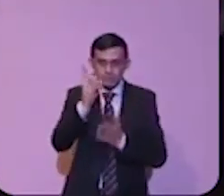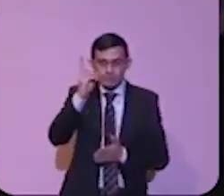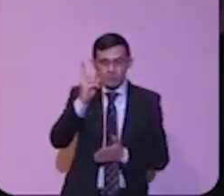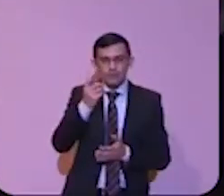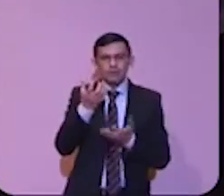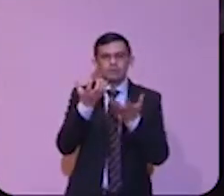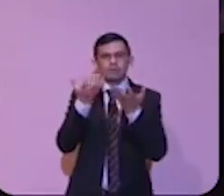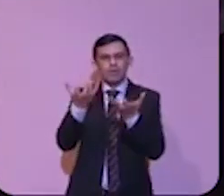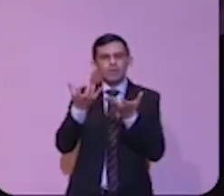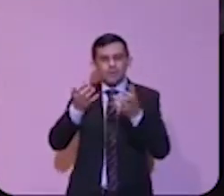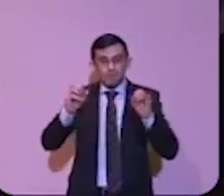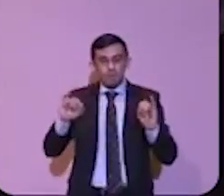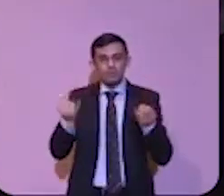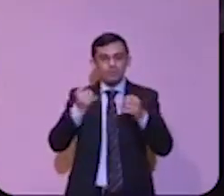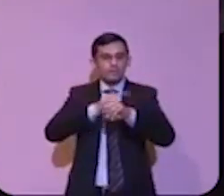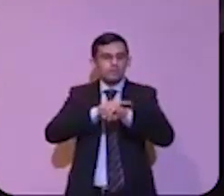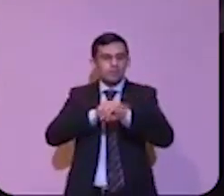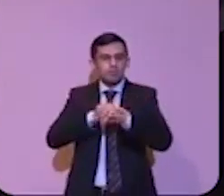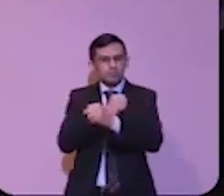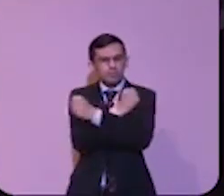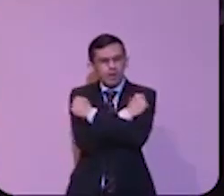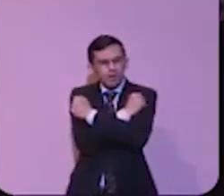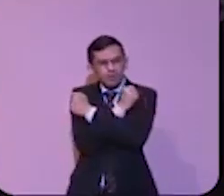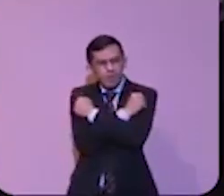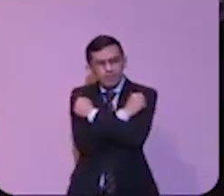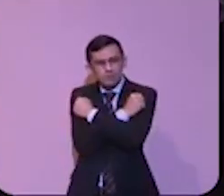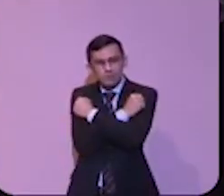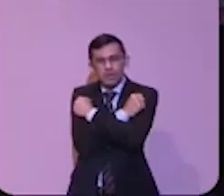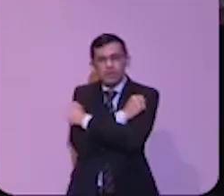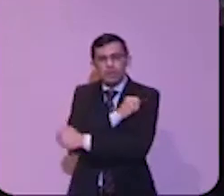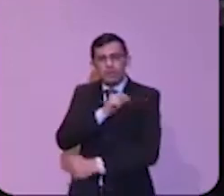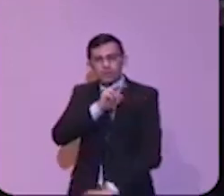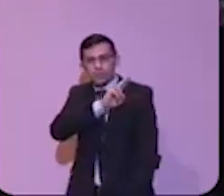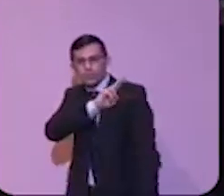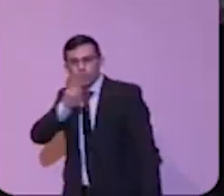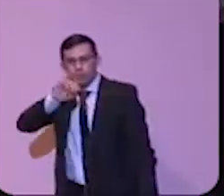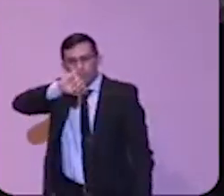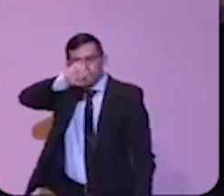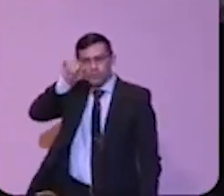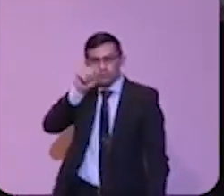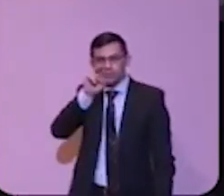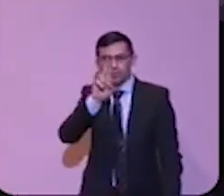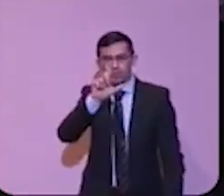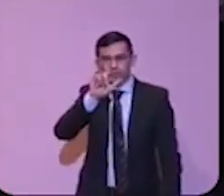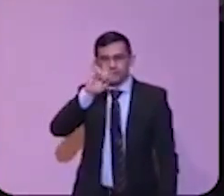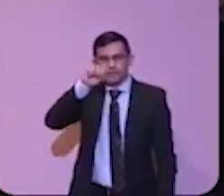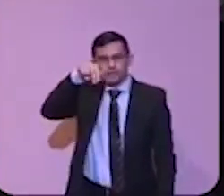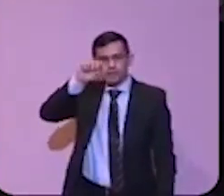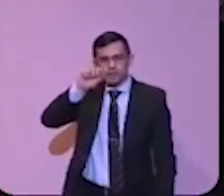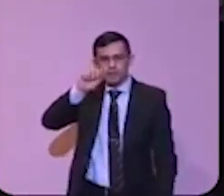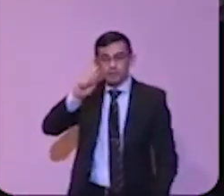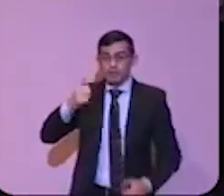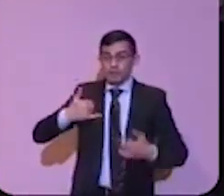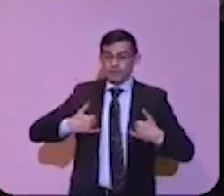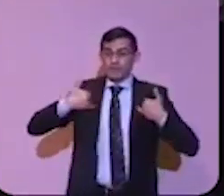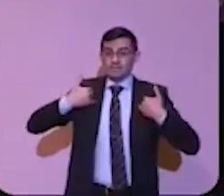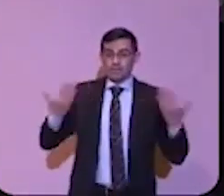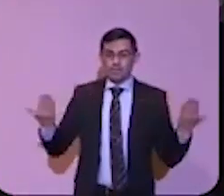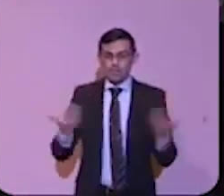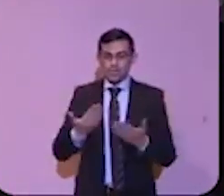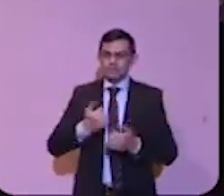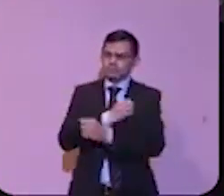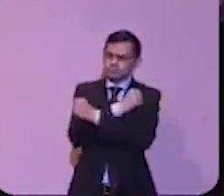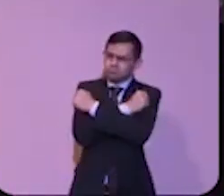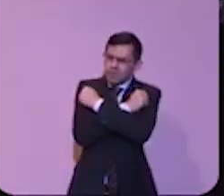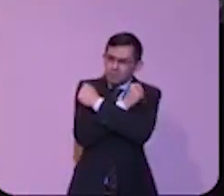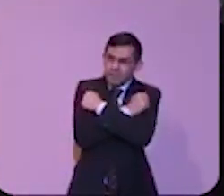mandar um abraço aqui. A minha amiga Juliana fez aniversário, hoje está fazendo aniversário, então eu queria mandar um abraço